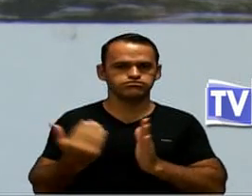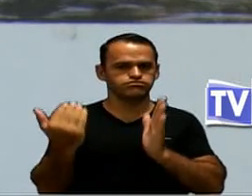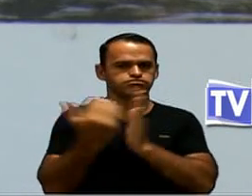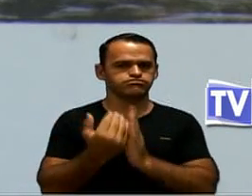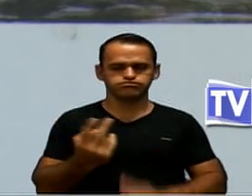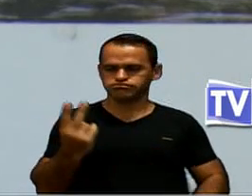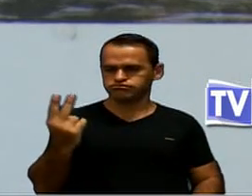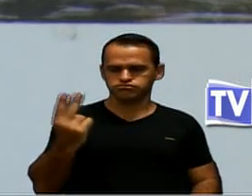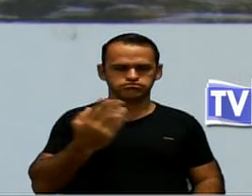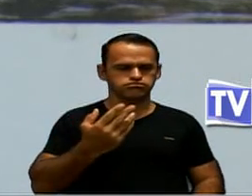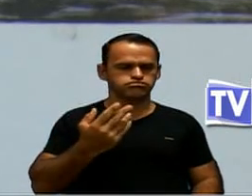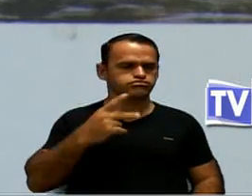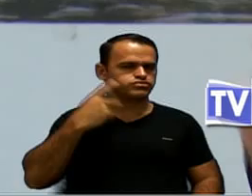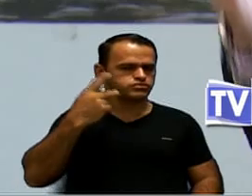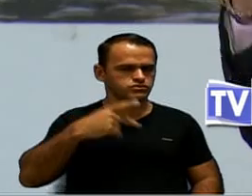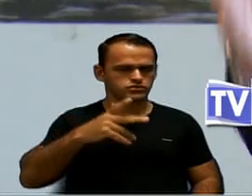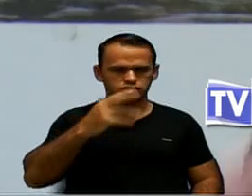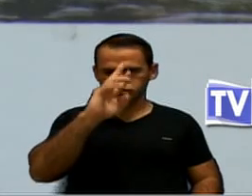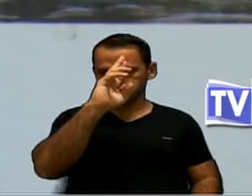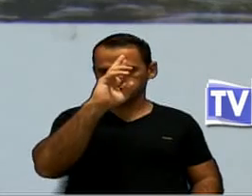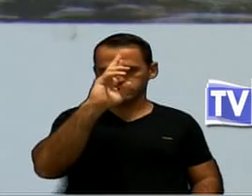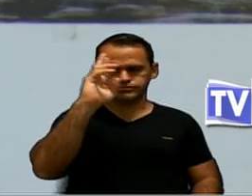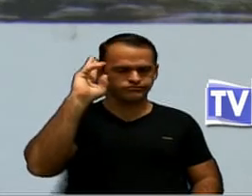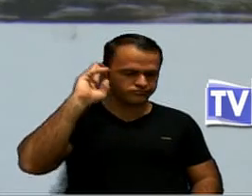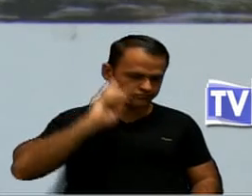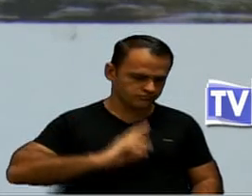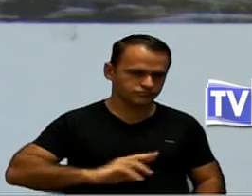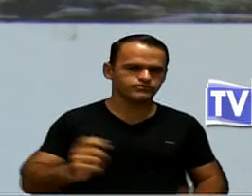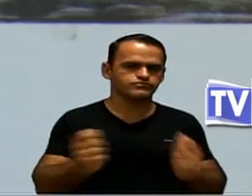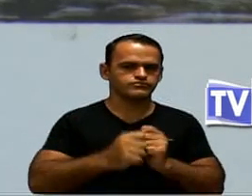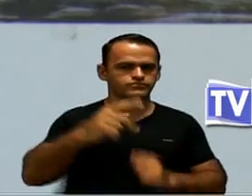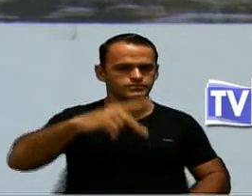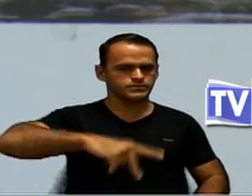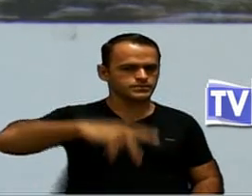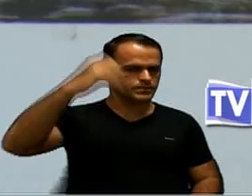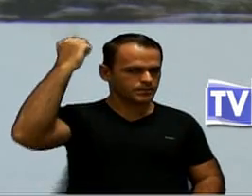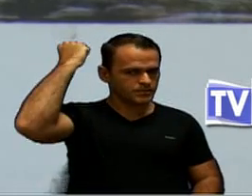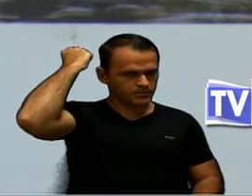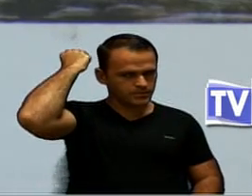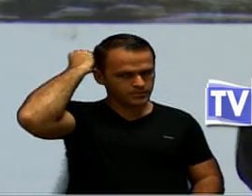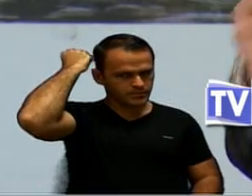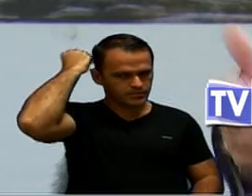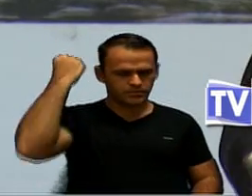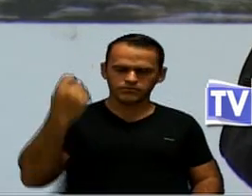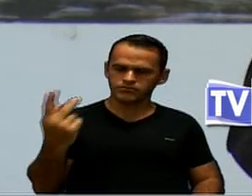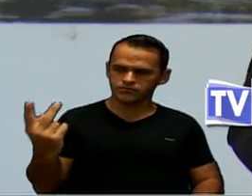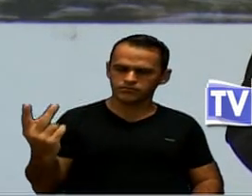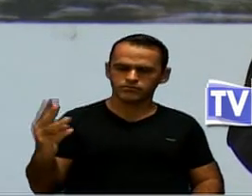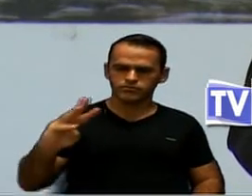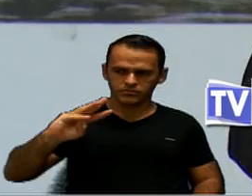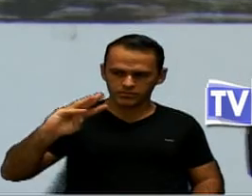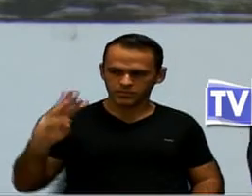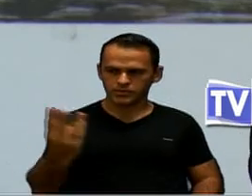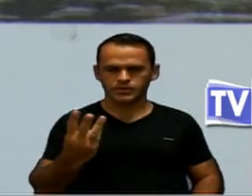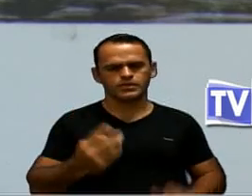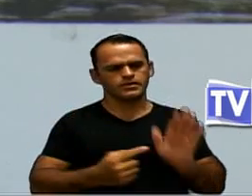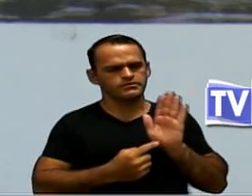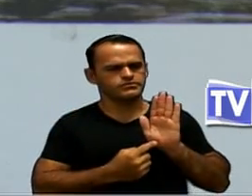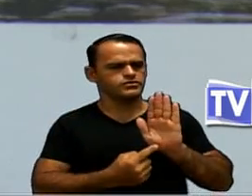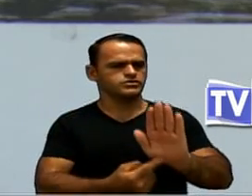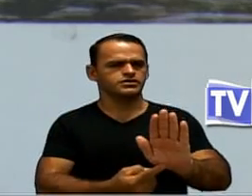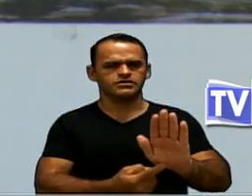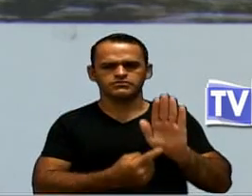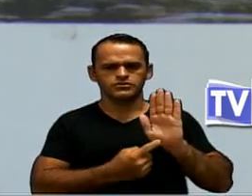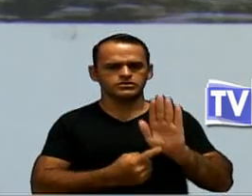agora o atual vereador Renan Santos e o vereador Pélix, que já me acompanha da gestão passada, em passar para os vereadores a realidade e